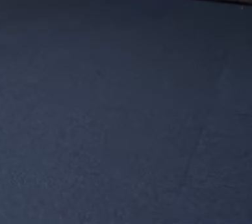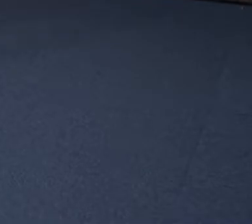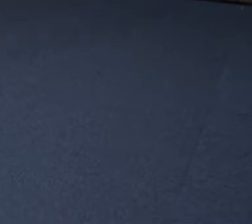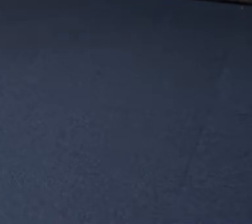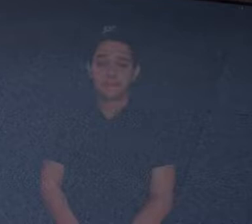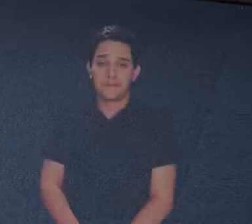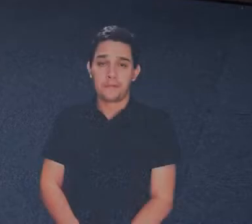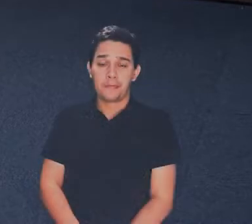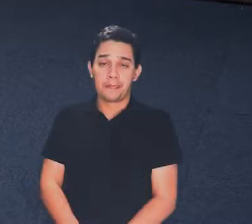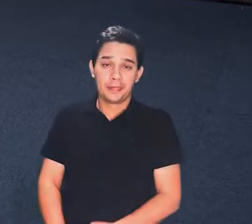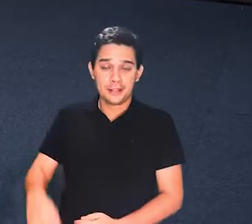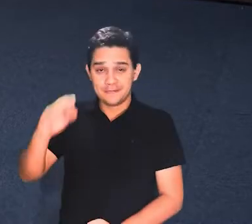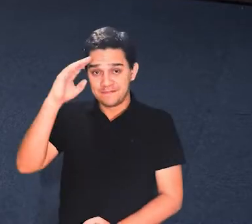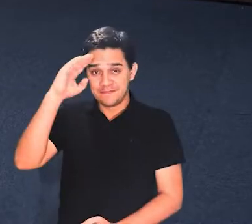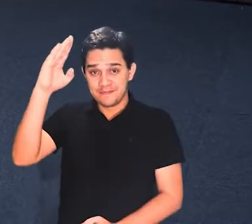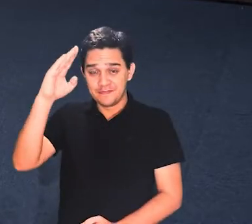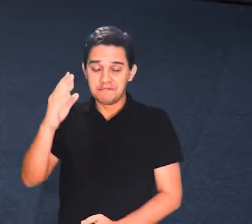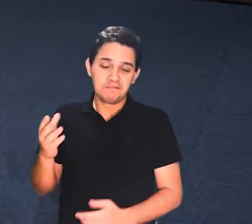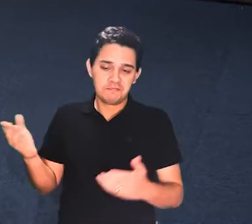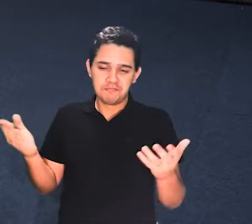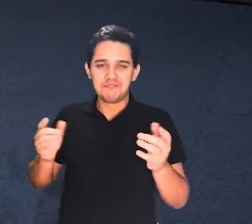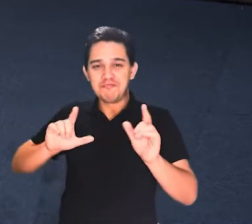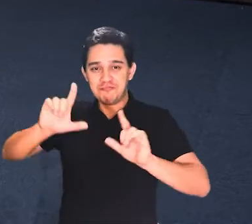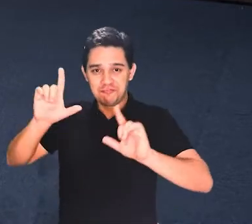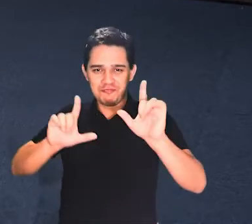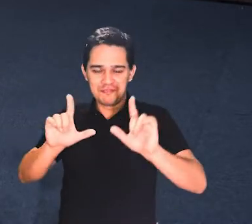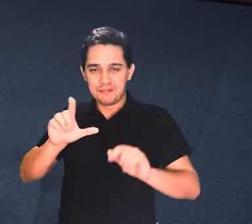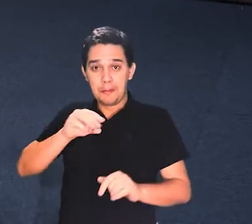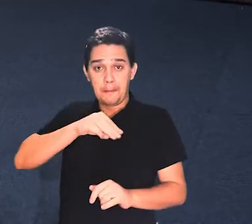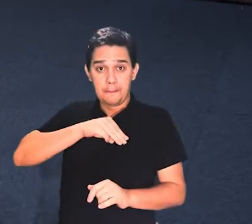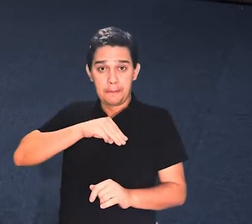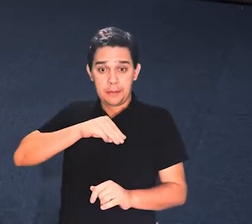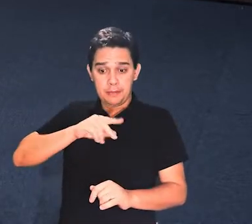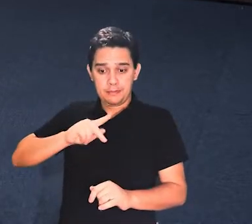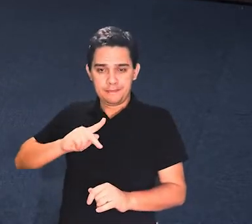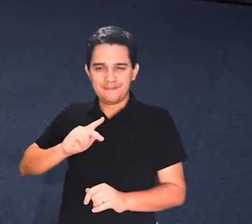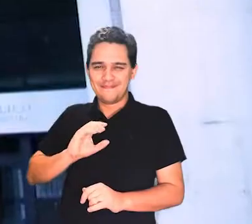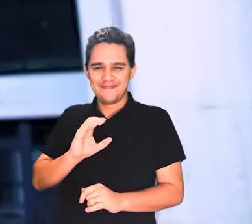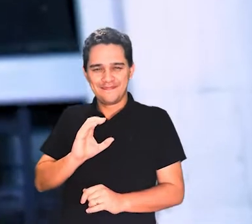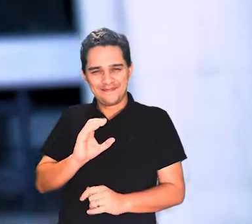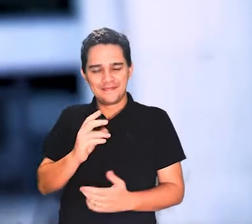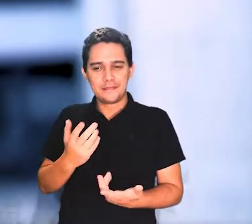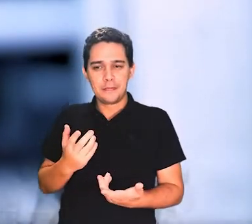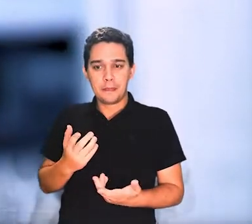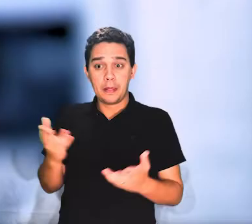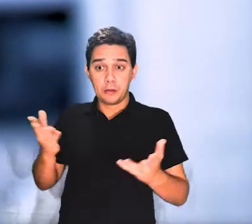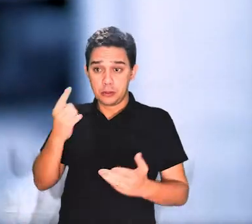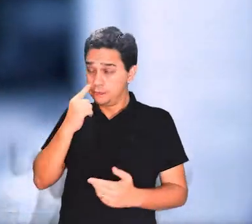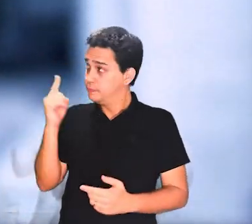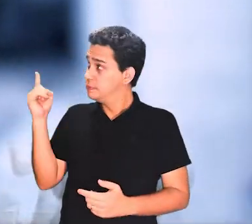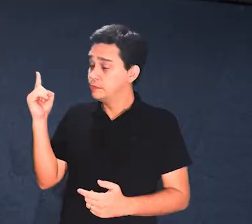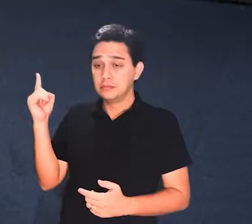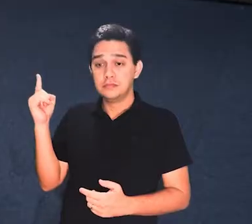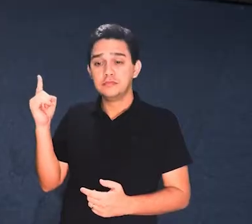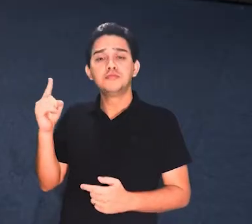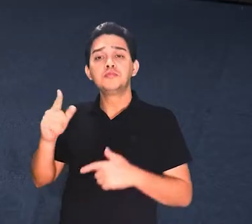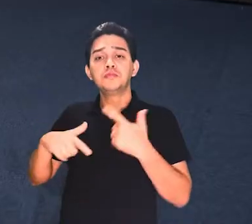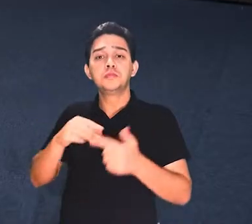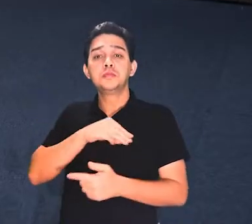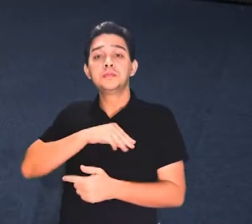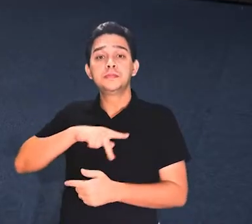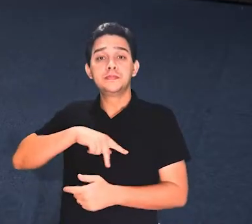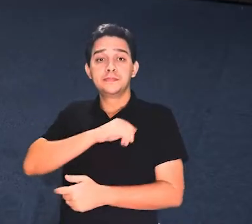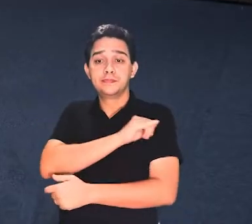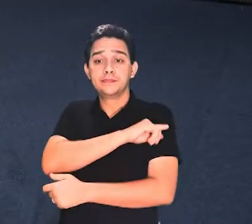Olá, começa agora mais um MP Cidadão. E nesta edição você vai conferir no quadro Por Dentro do MPRJ uma